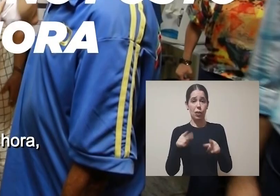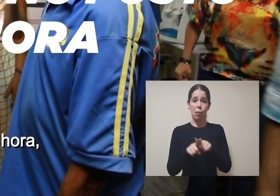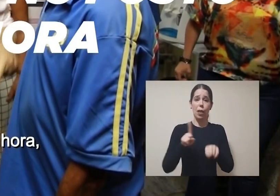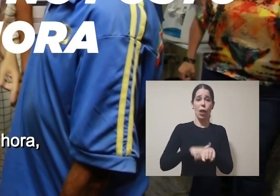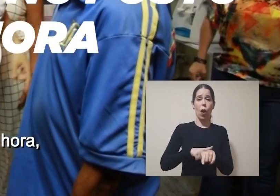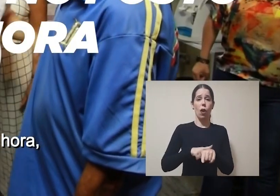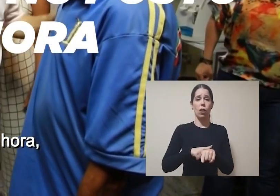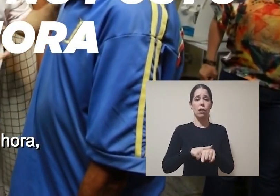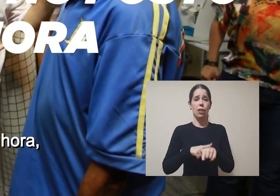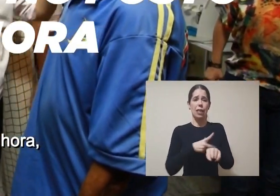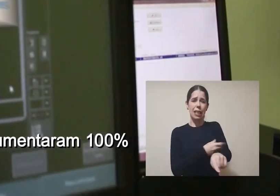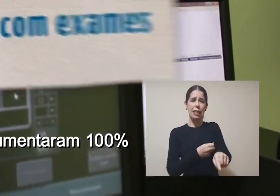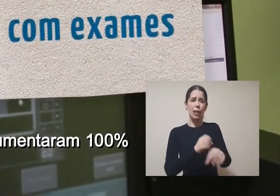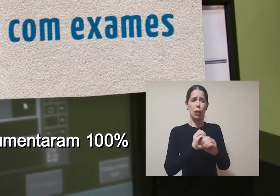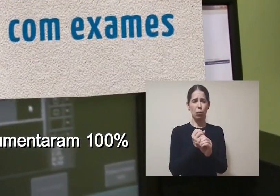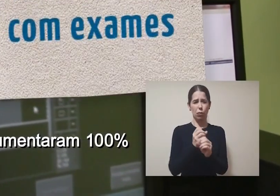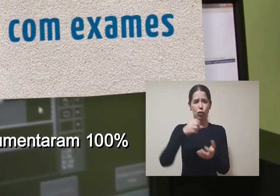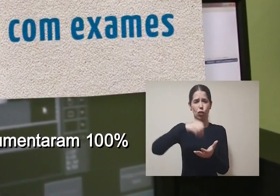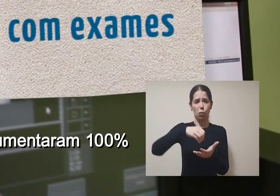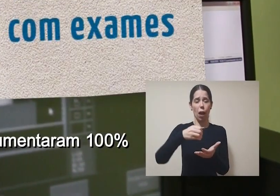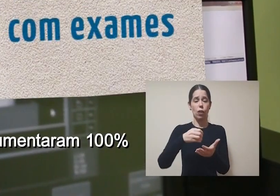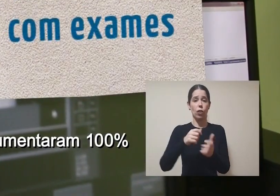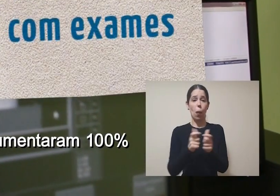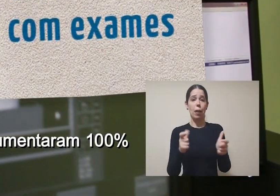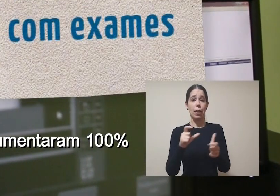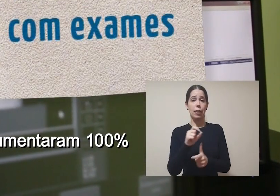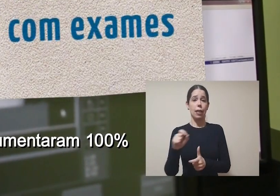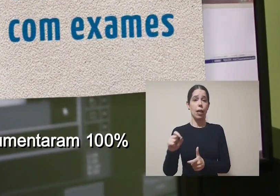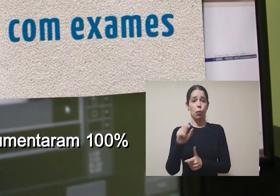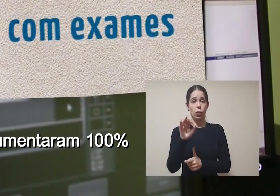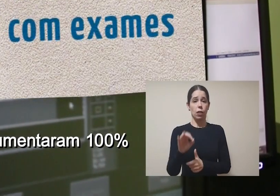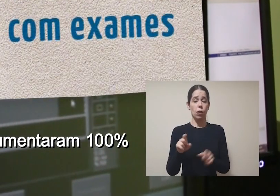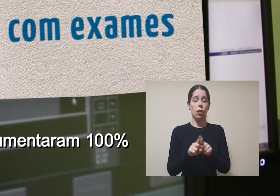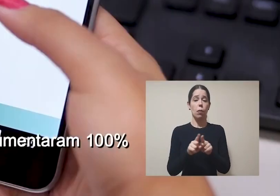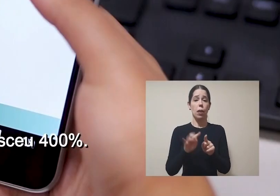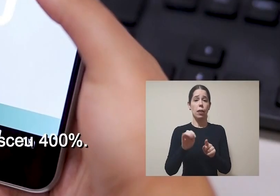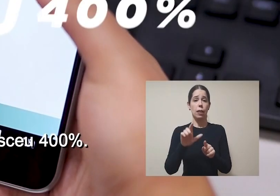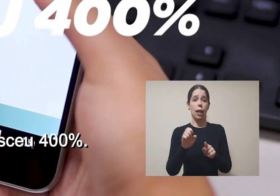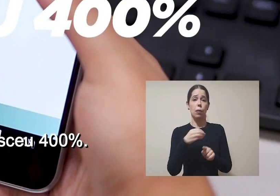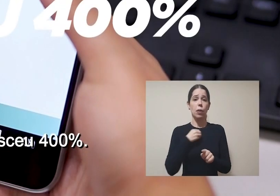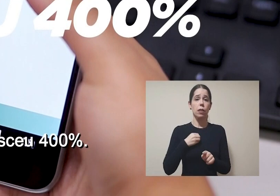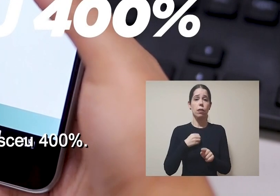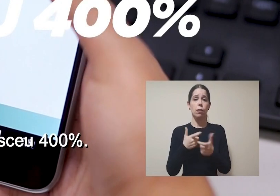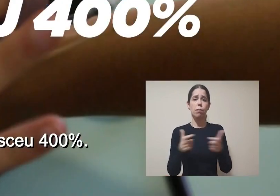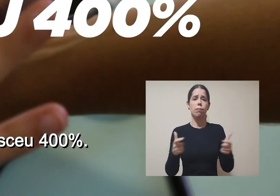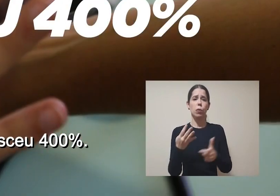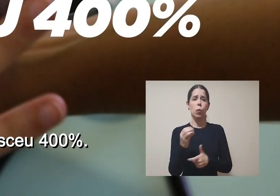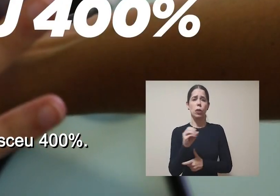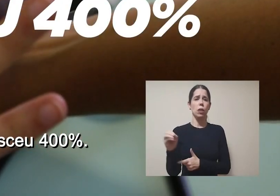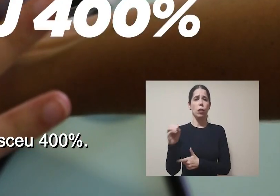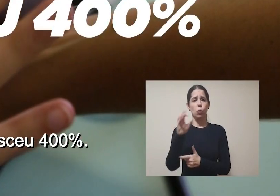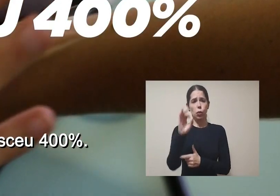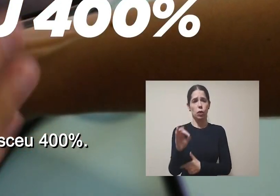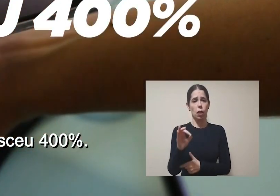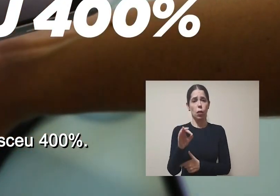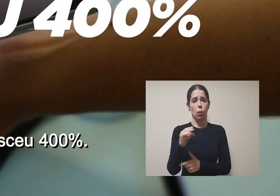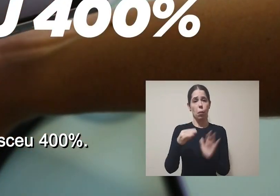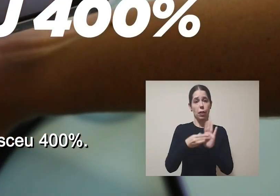resolvidos no posto e na hora. Os exames de imagens aumentaram 100%. E a telemedicina cresceu